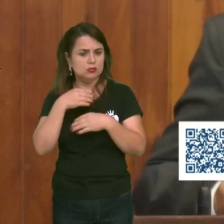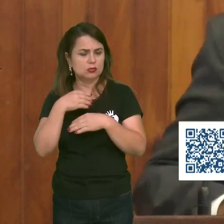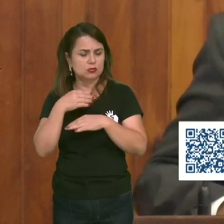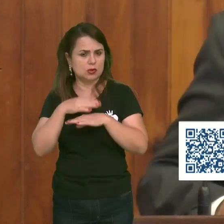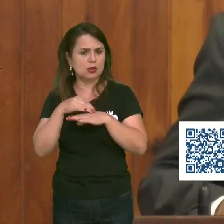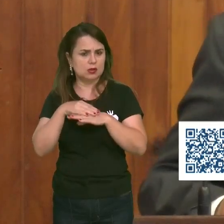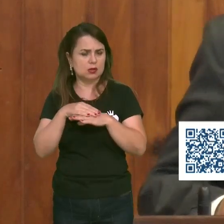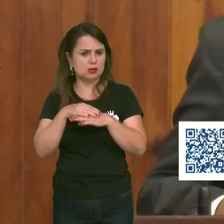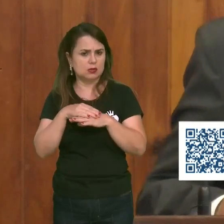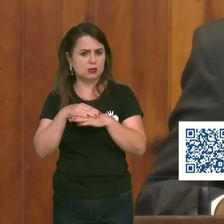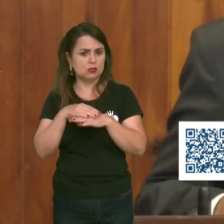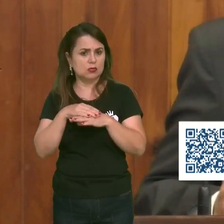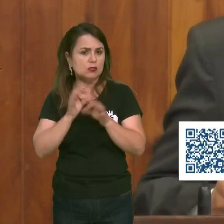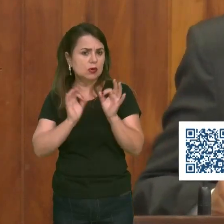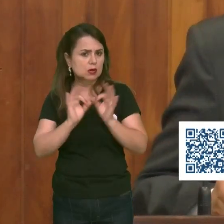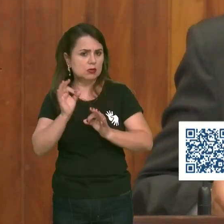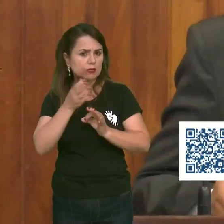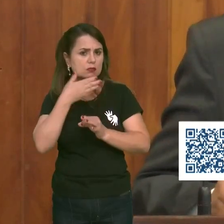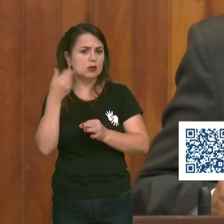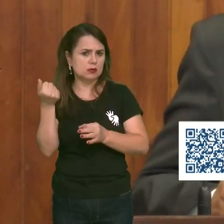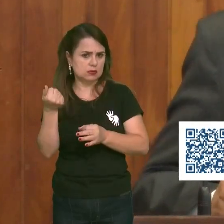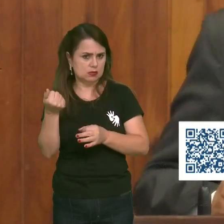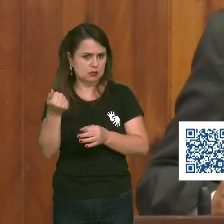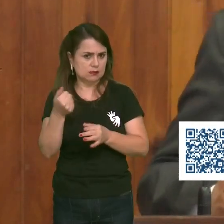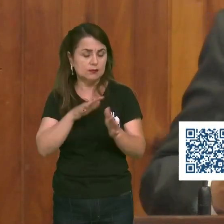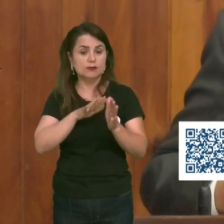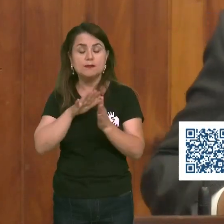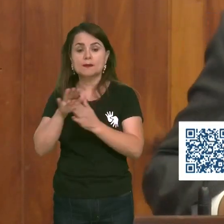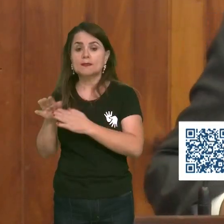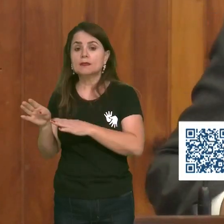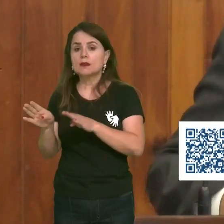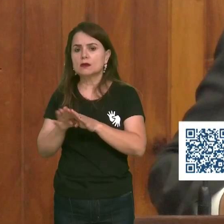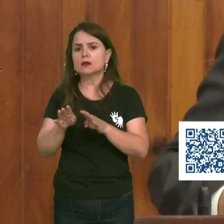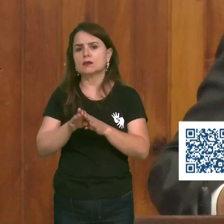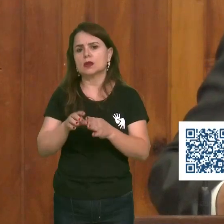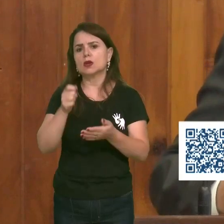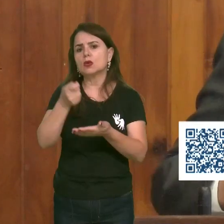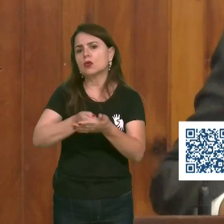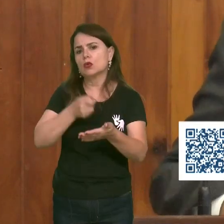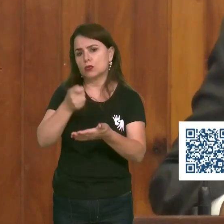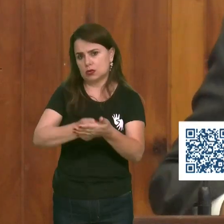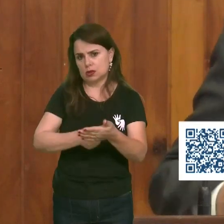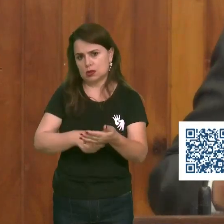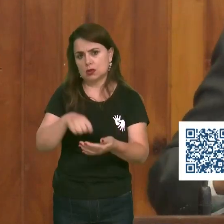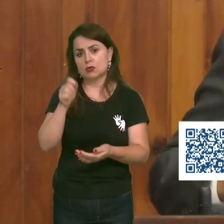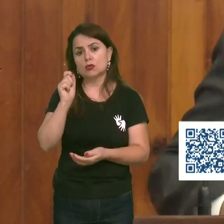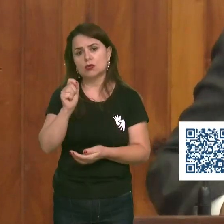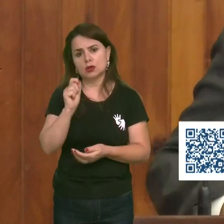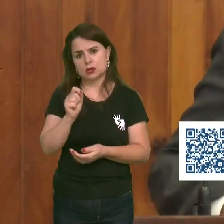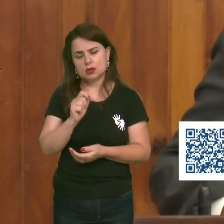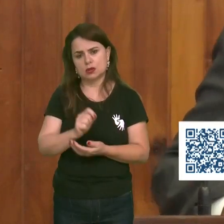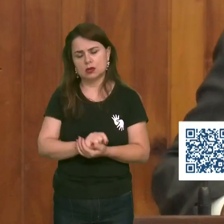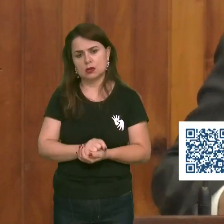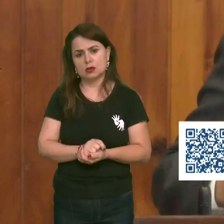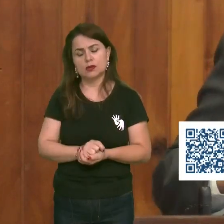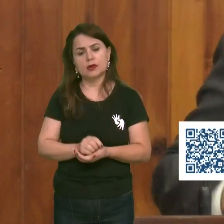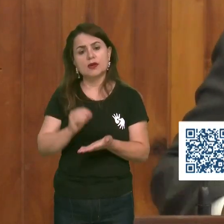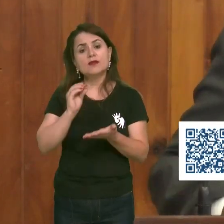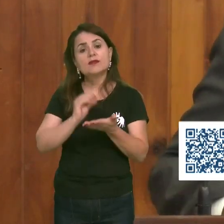e ver a melhor maneira e cobrar também a falta nós vamos falando aqui